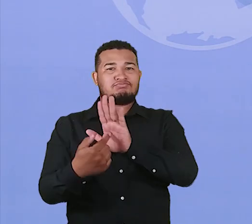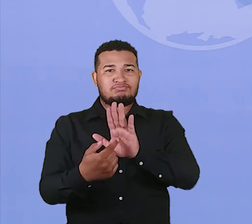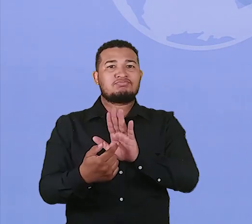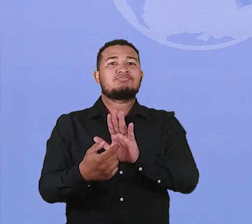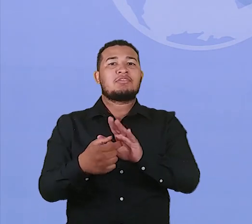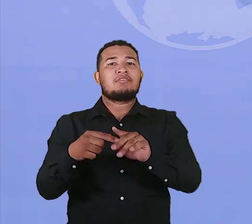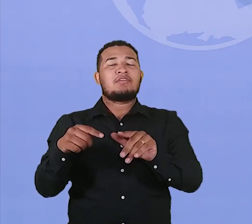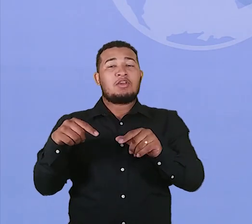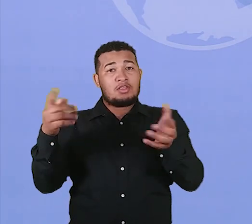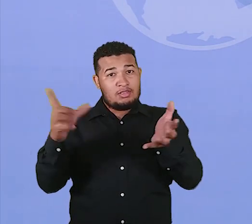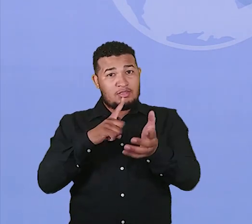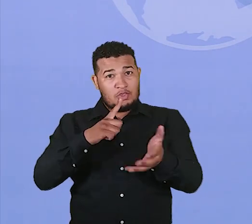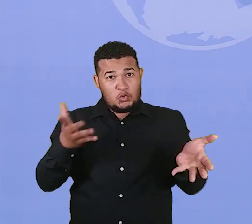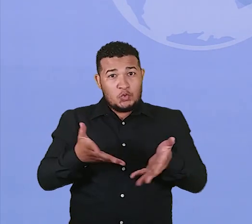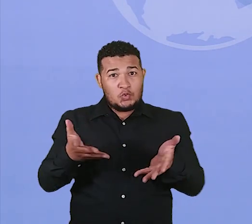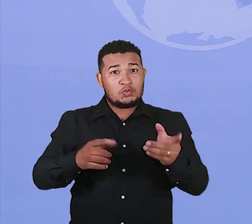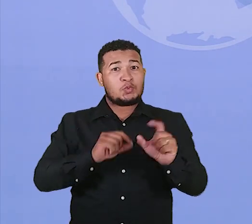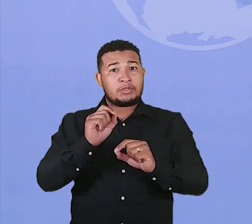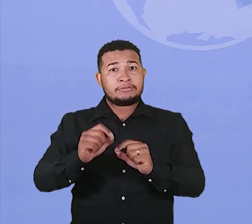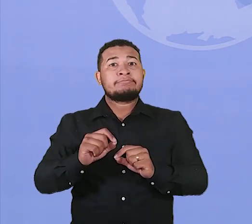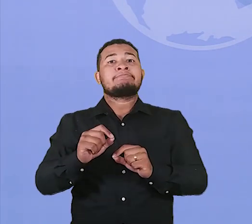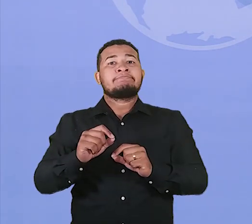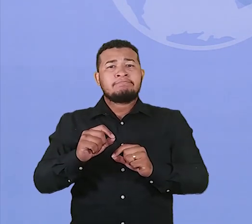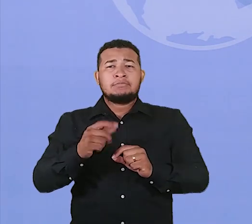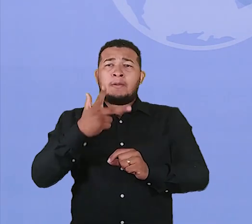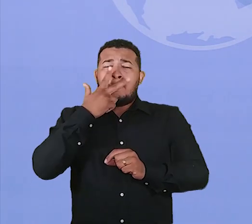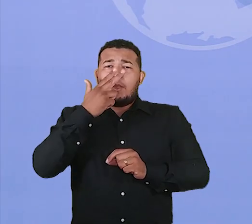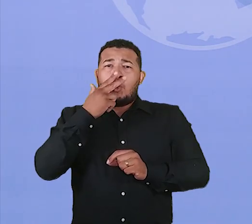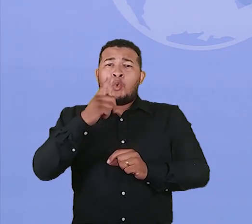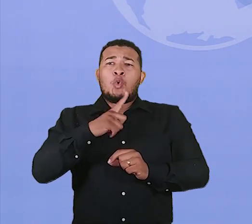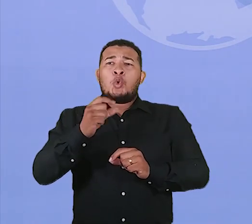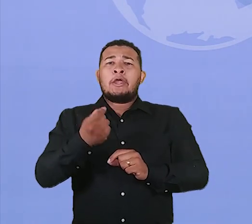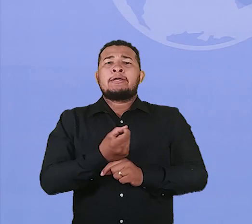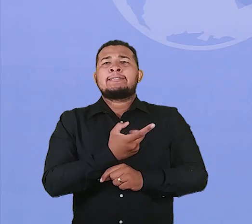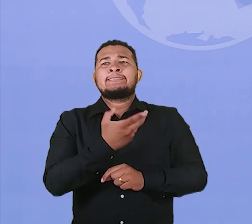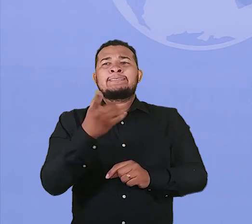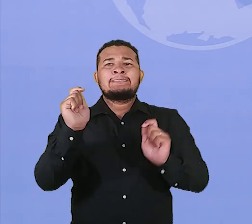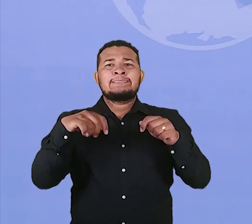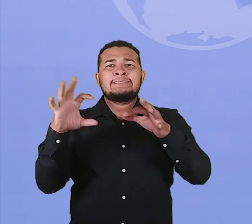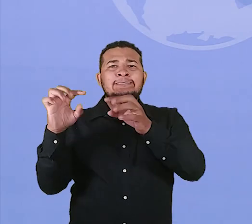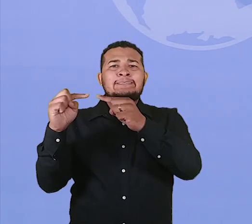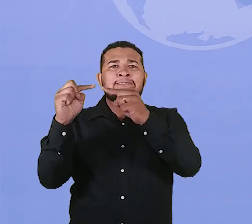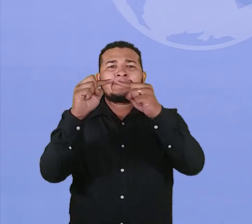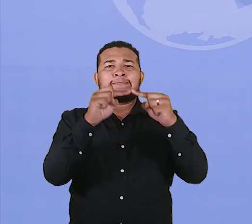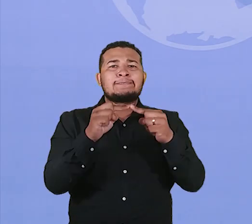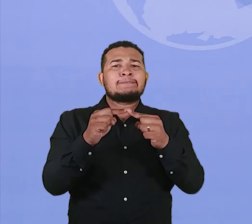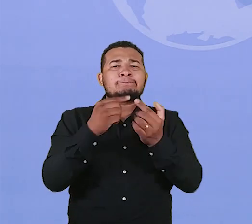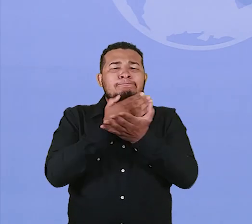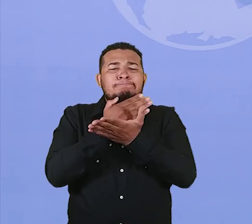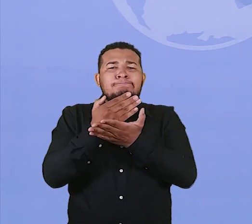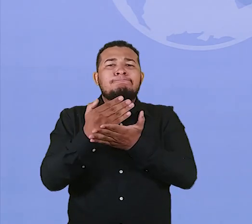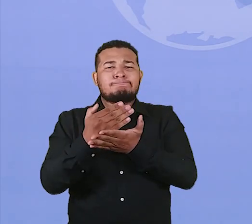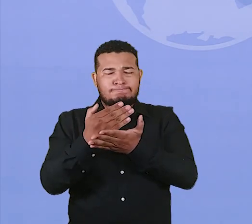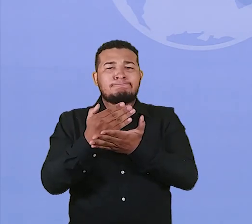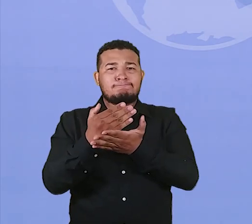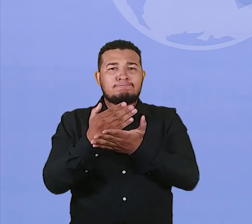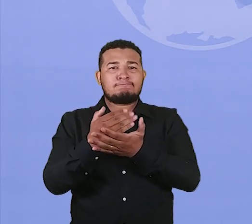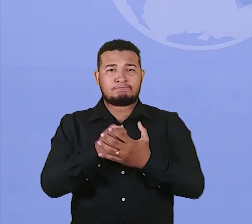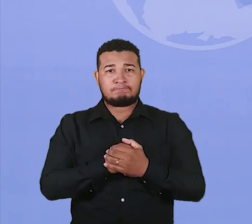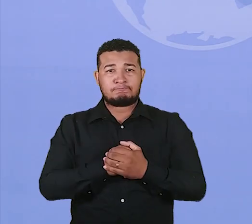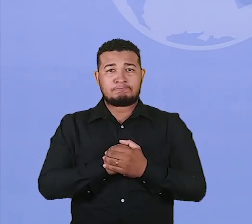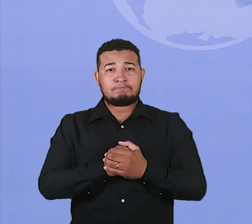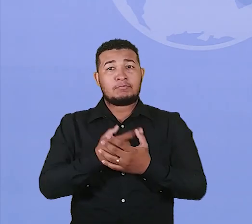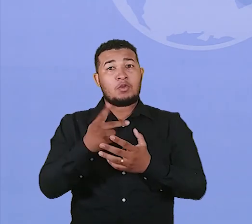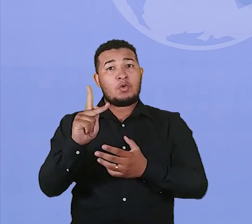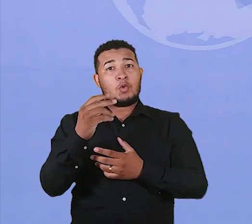eles deixaram os ossos é sempre assim vários estão associados aos primeiros artefatos